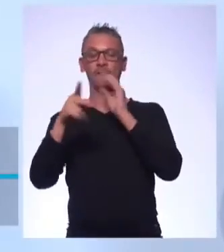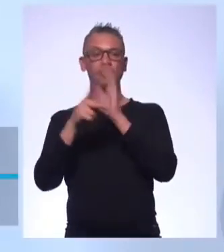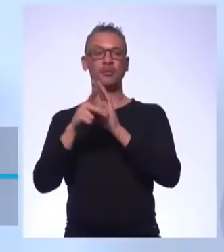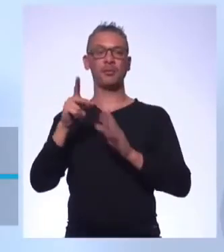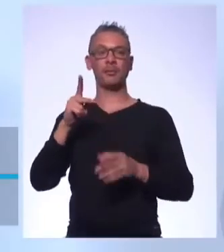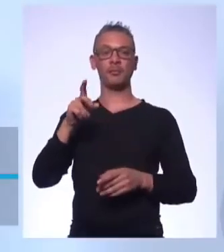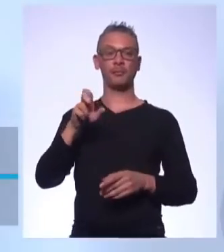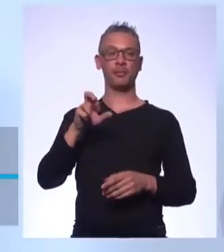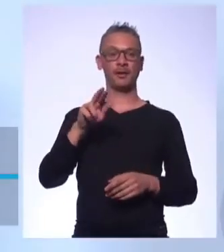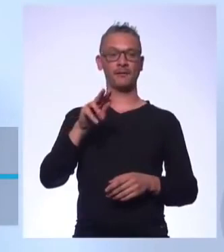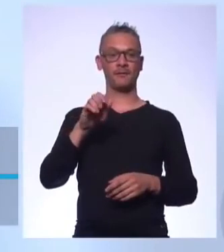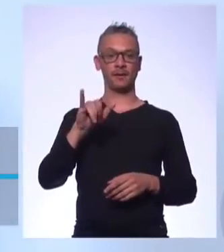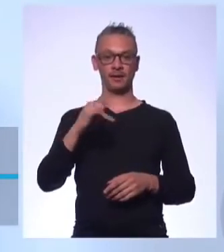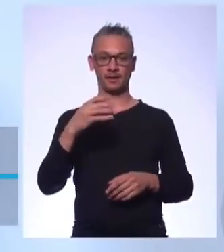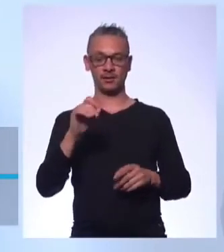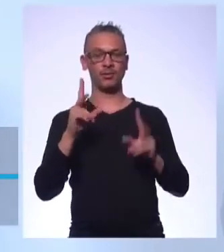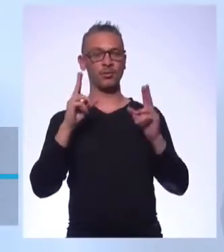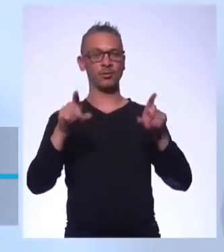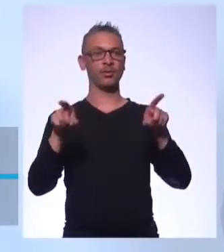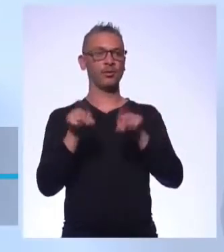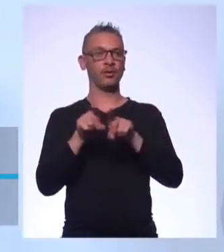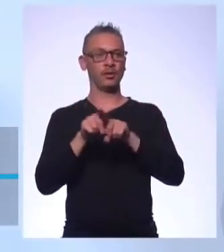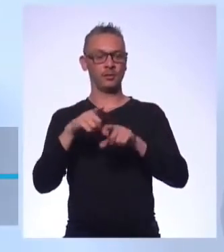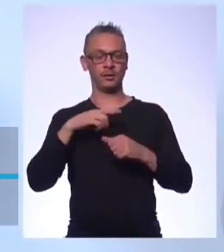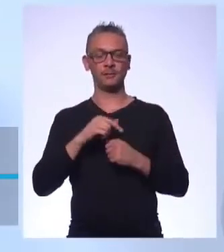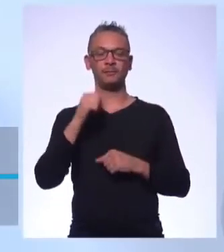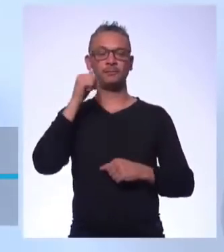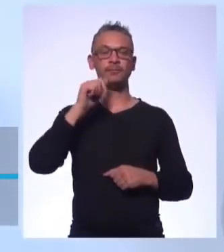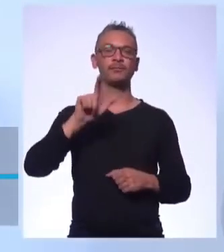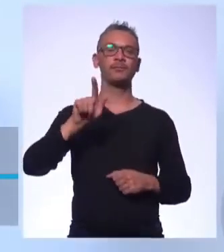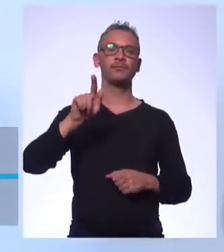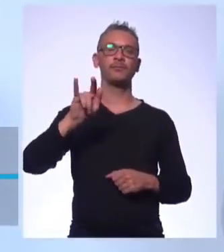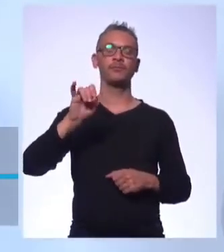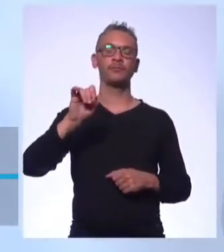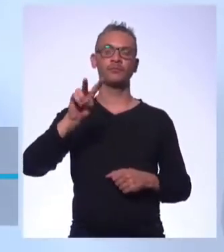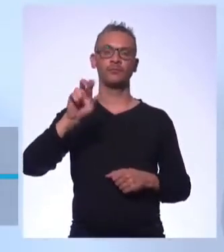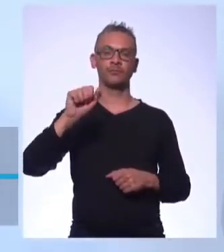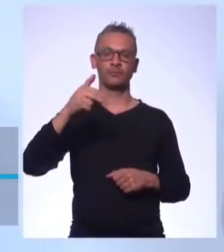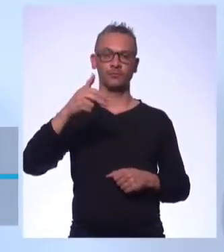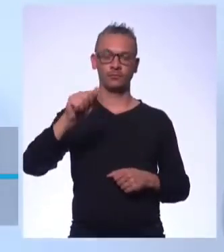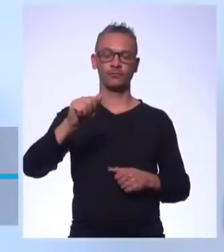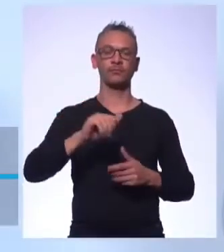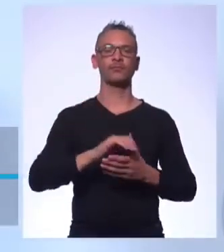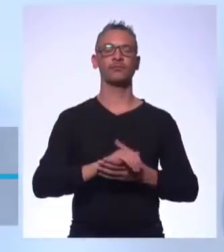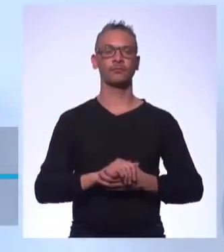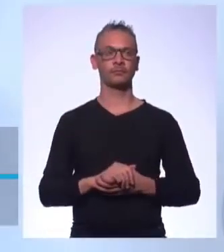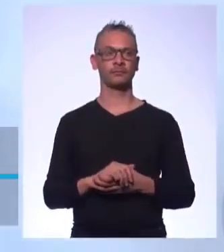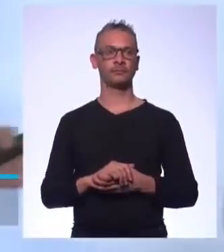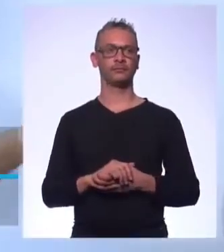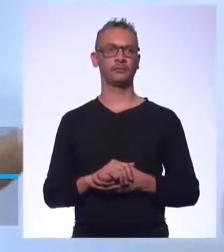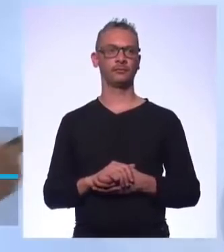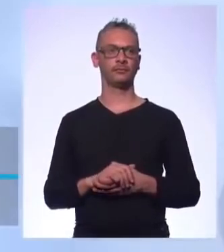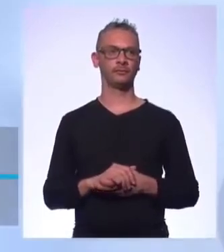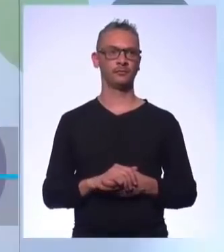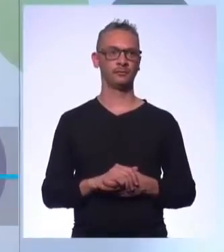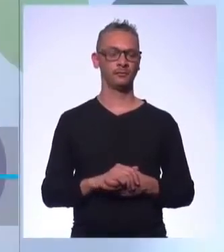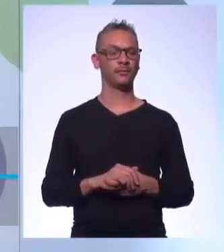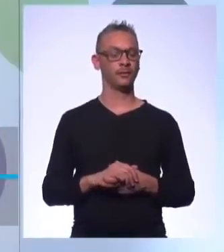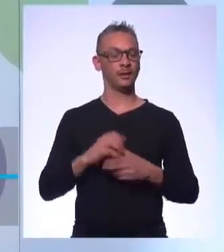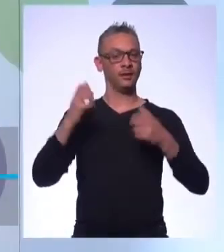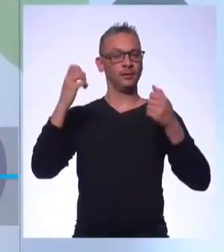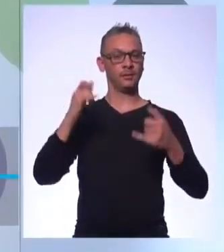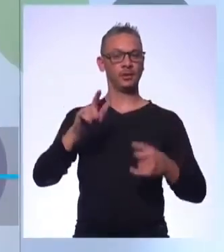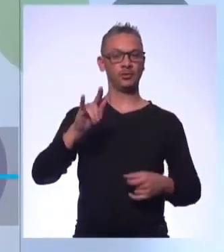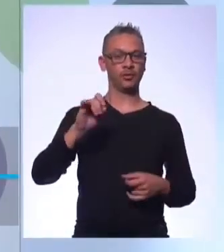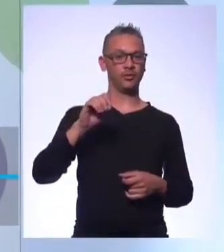é perfeita, né? Maravilhosa. Ai, a Giovana aqui, que o Gabriel... país é este? Desculpa, que país é este? Falaram aqui Legião Urbana, desculpa. A Giovana